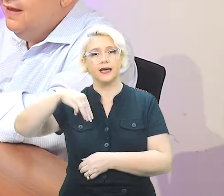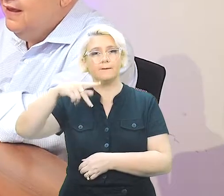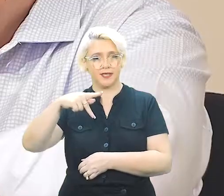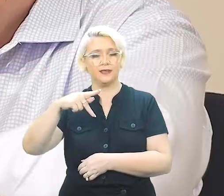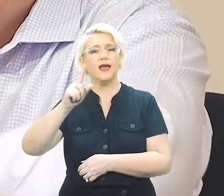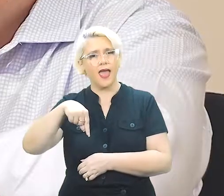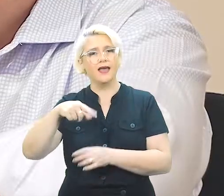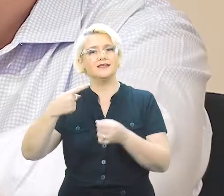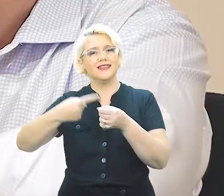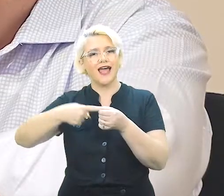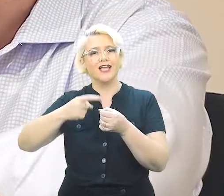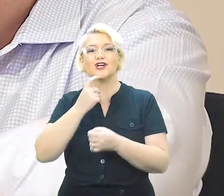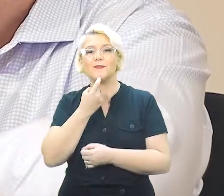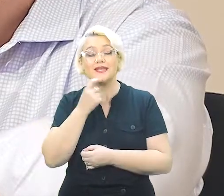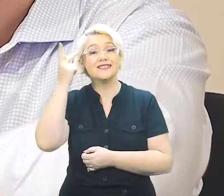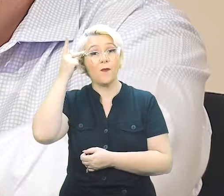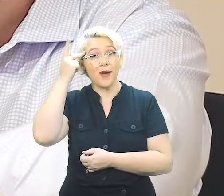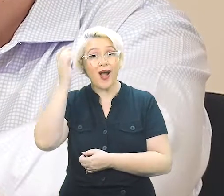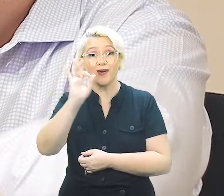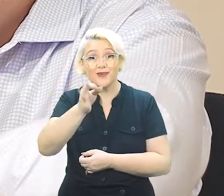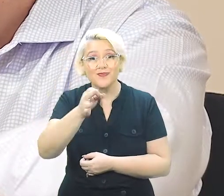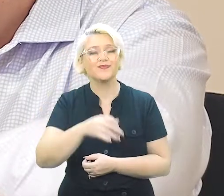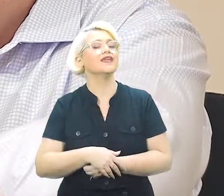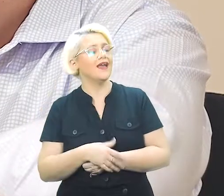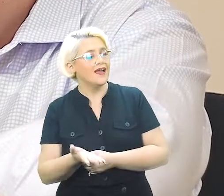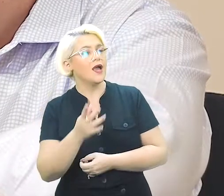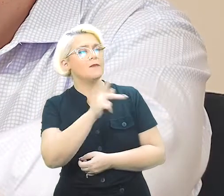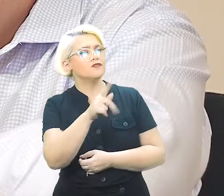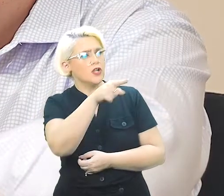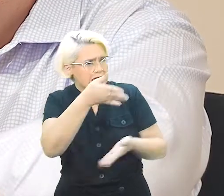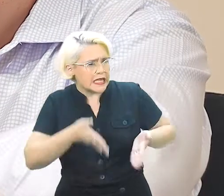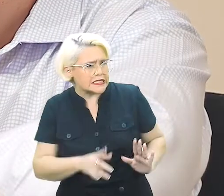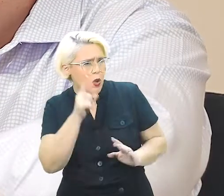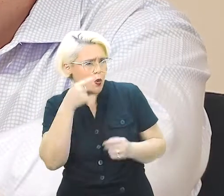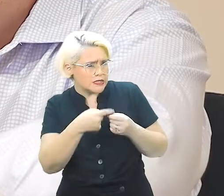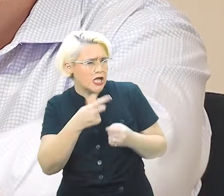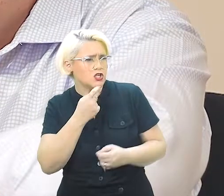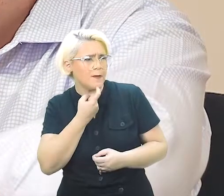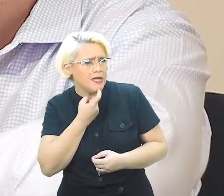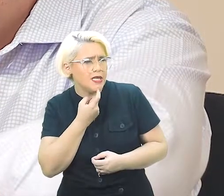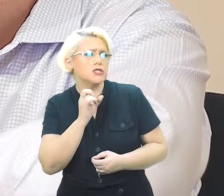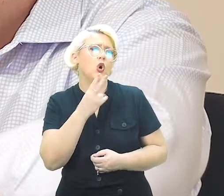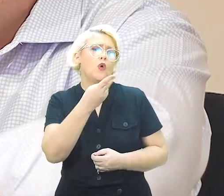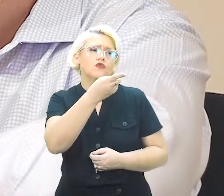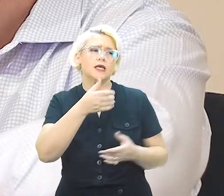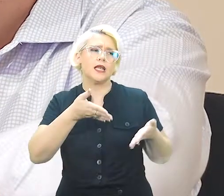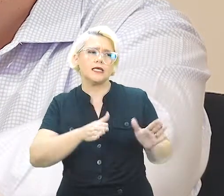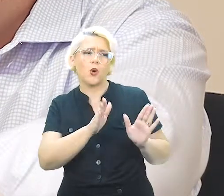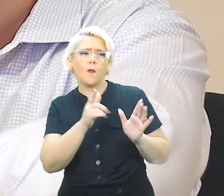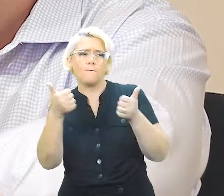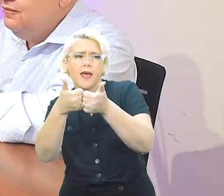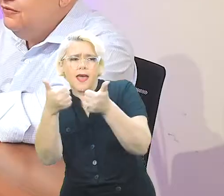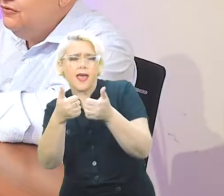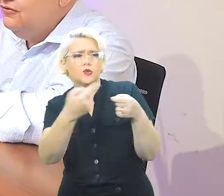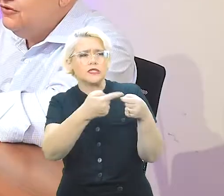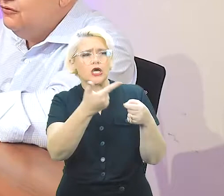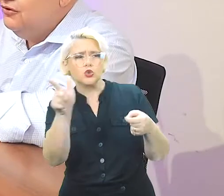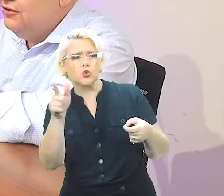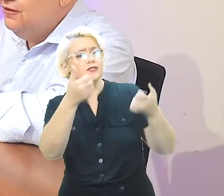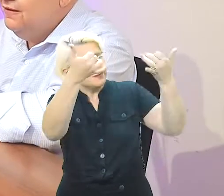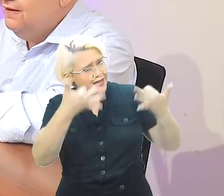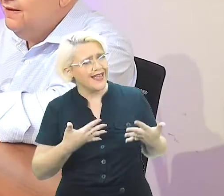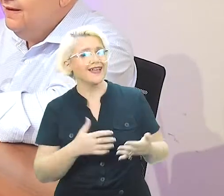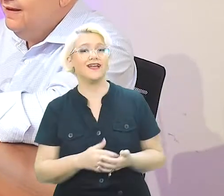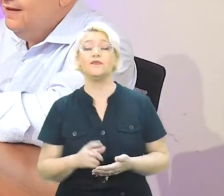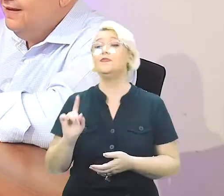Campinas, São Isso. Paulo. Professora, a senhora nasceu aí em Campinas ou a senhora é de uma cidade aí próxima? Nos